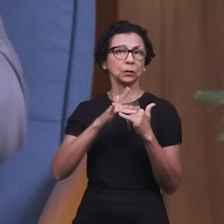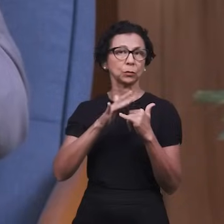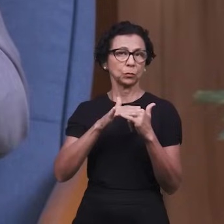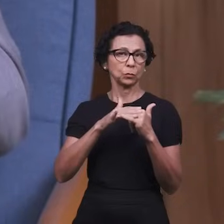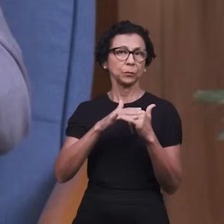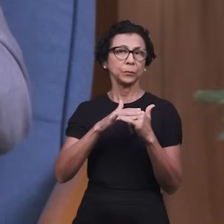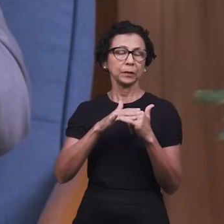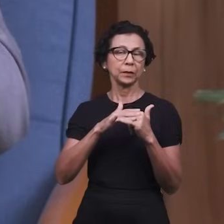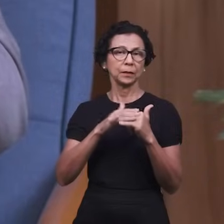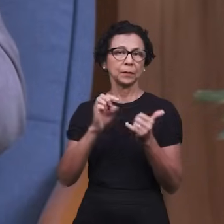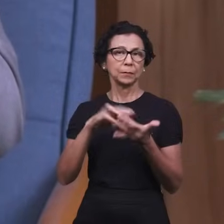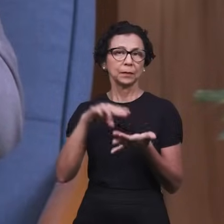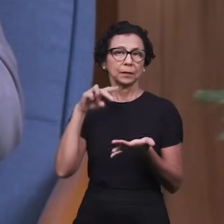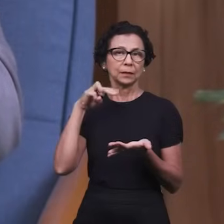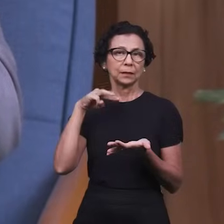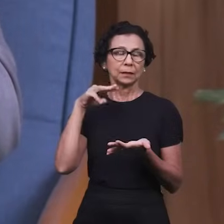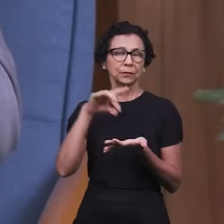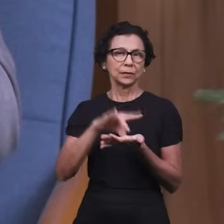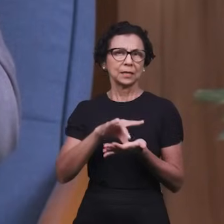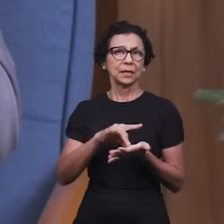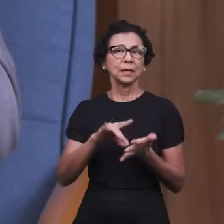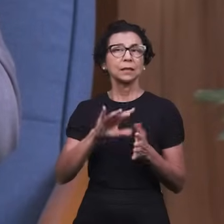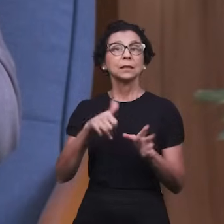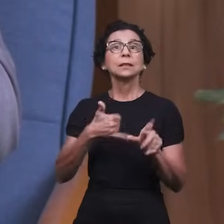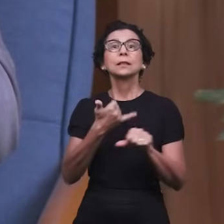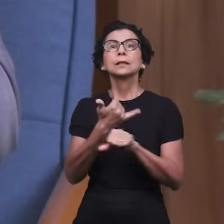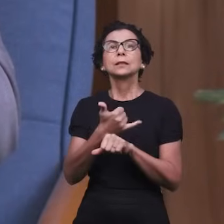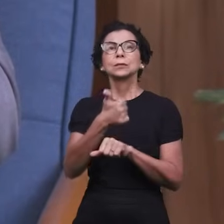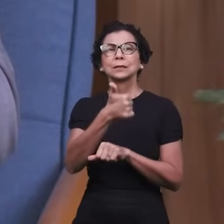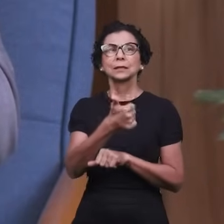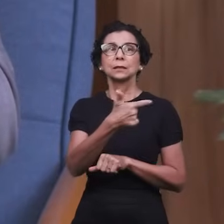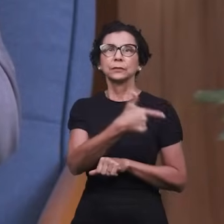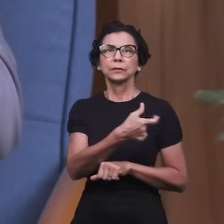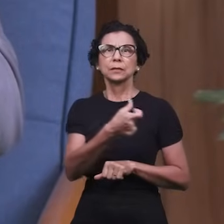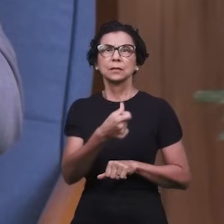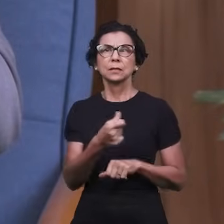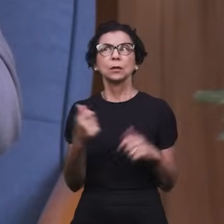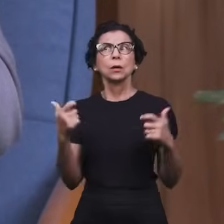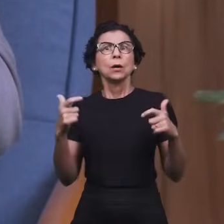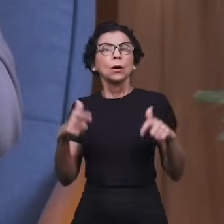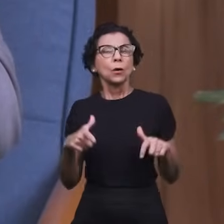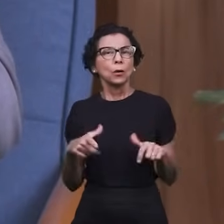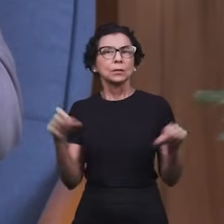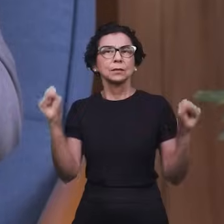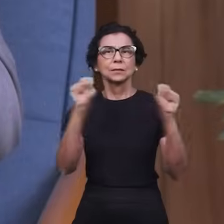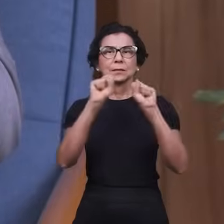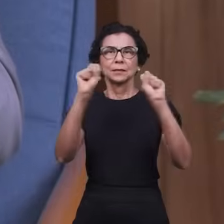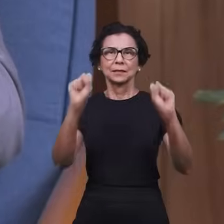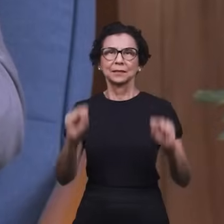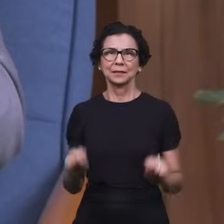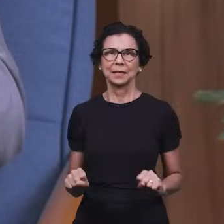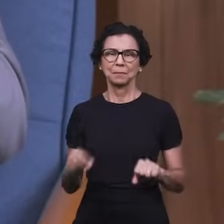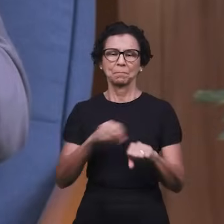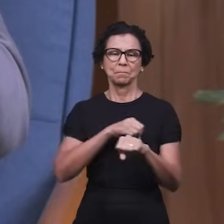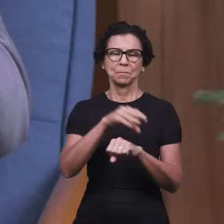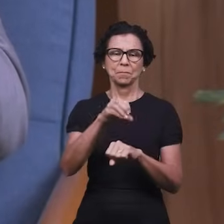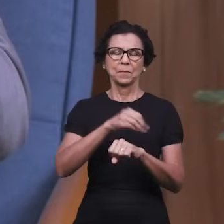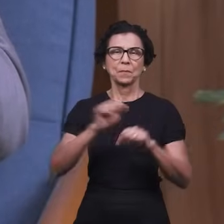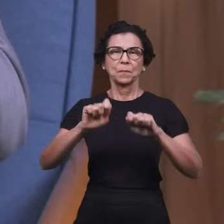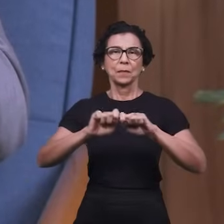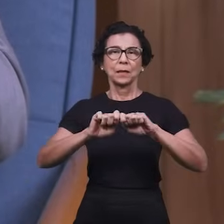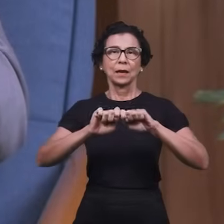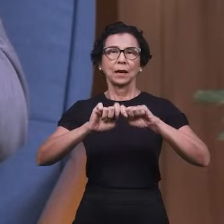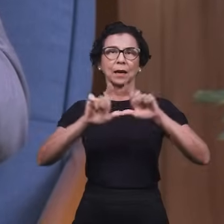YouTube e também do canal 126. Canal 126 onde? No sistema de transmissão aberta,